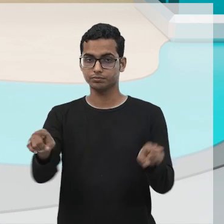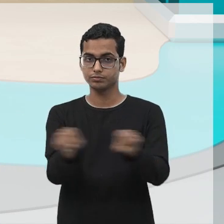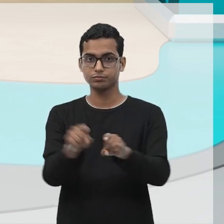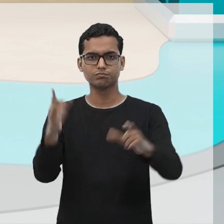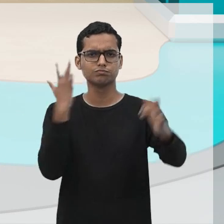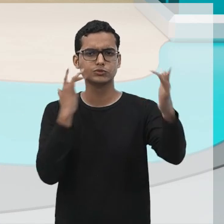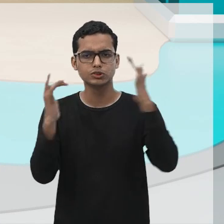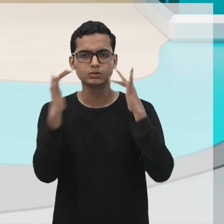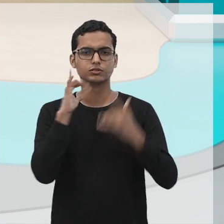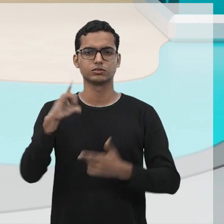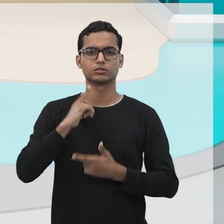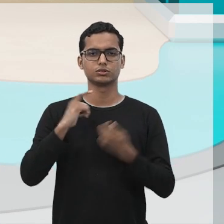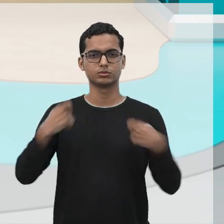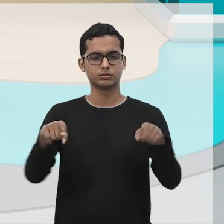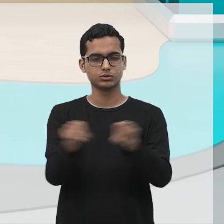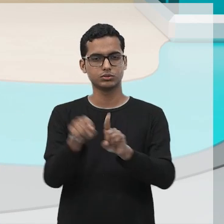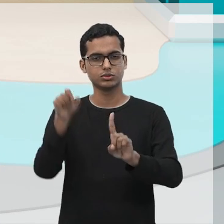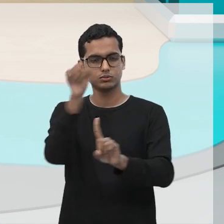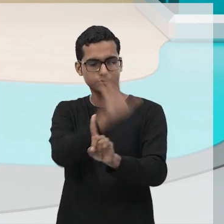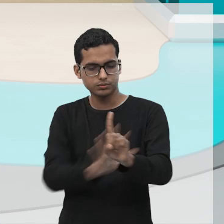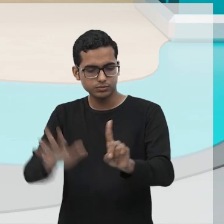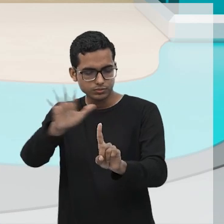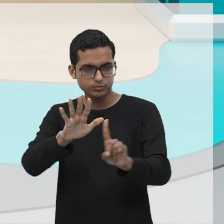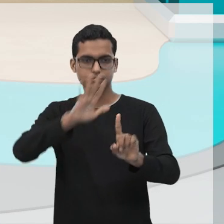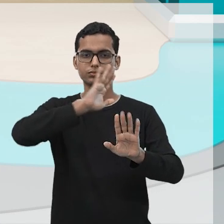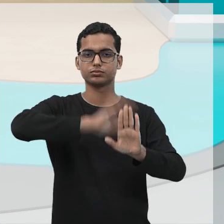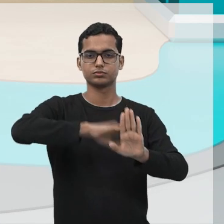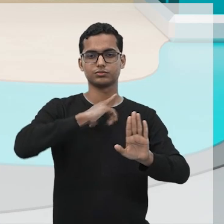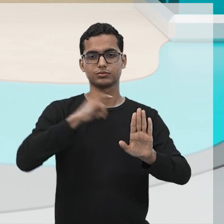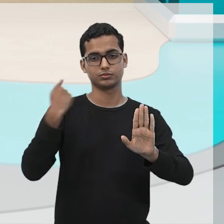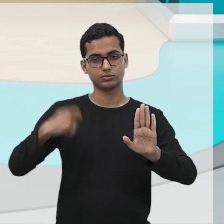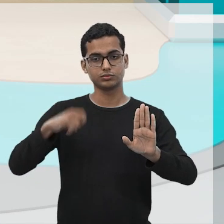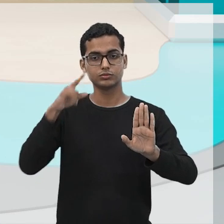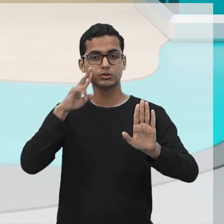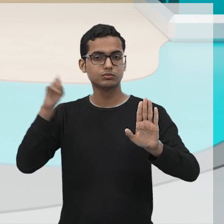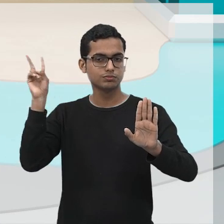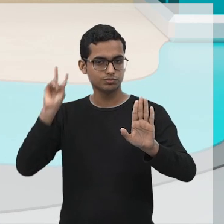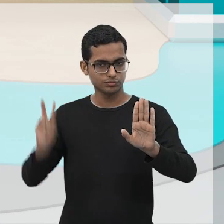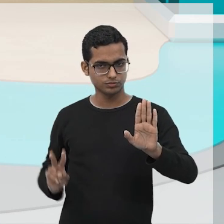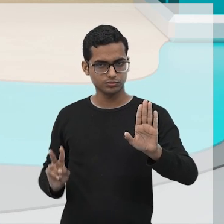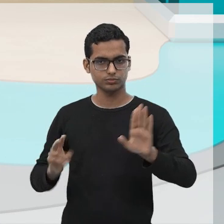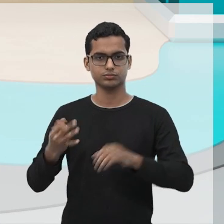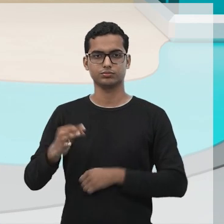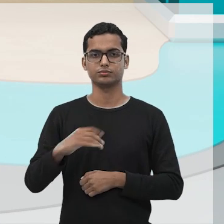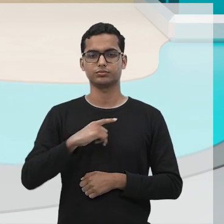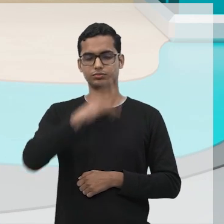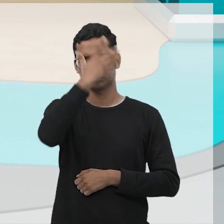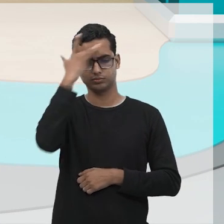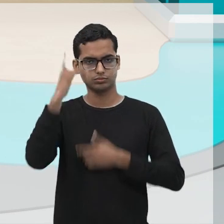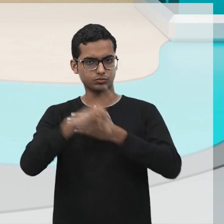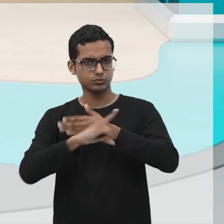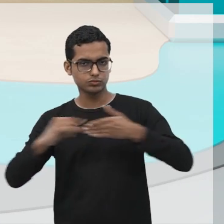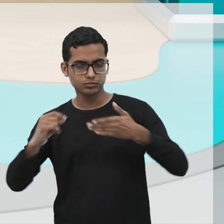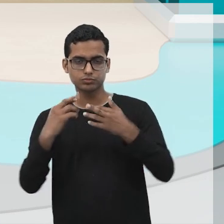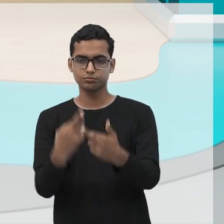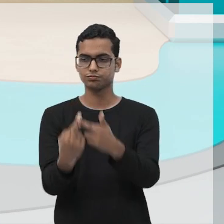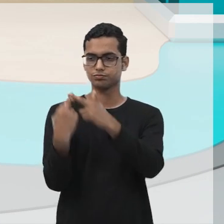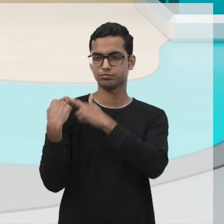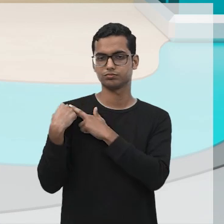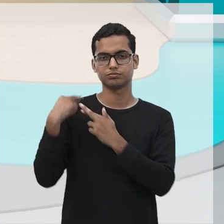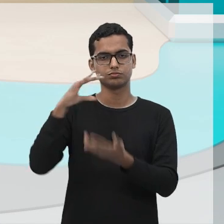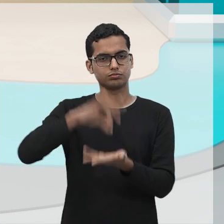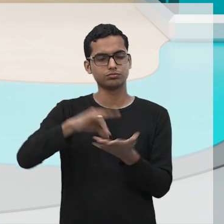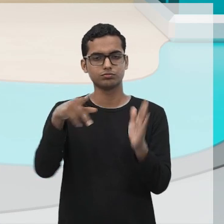teatro, precisa o quê? De uma história. Então, o dramaturgo é responsável por essa